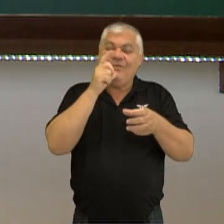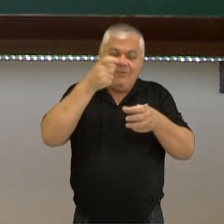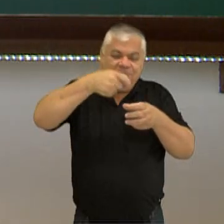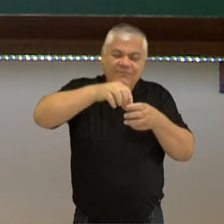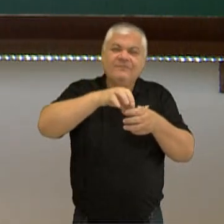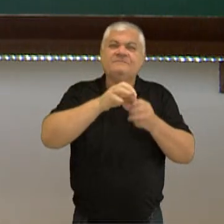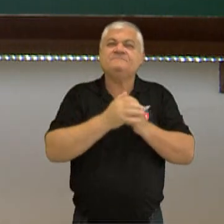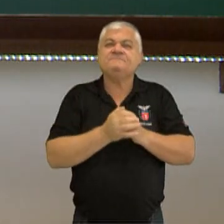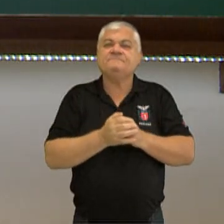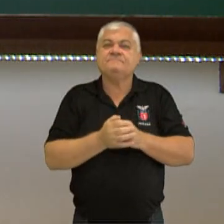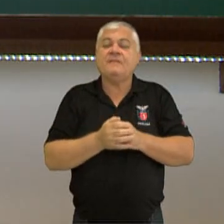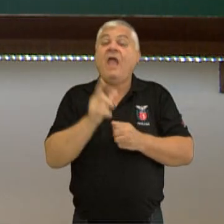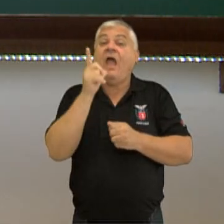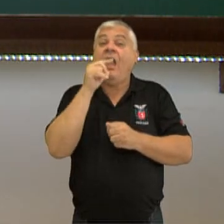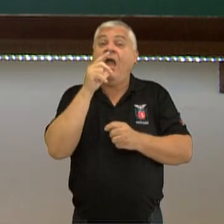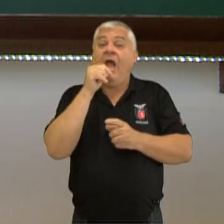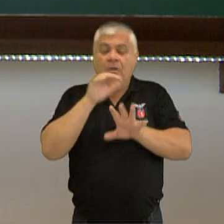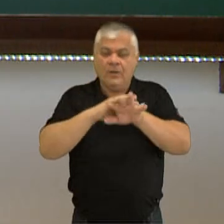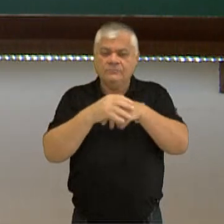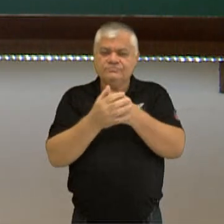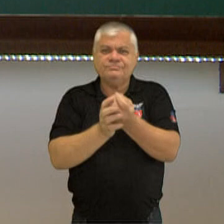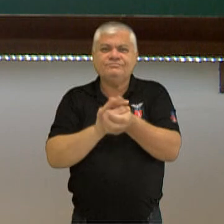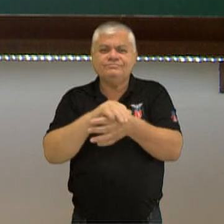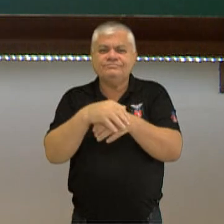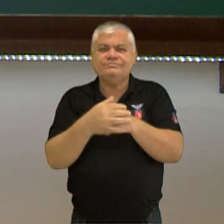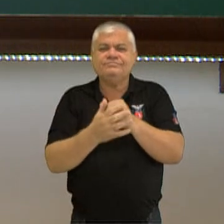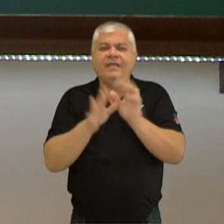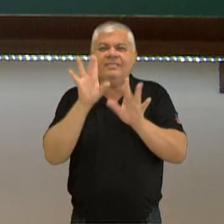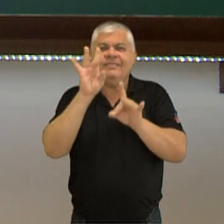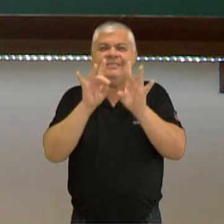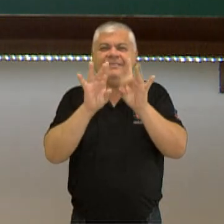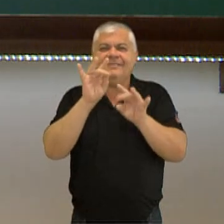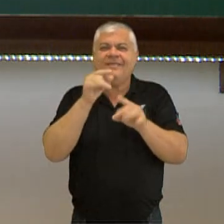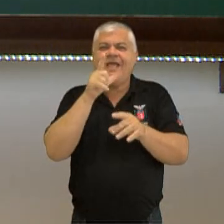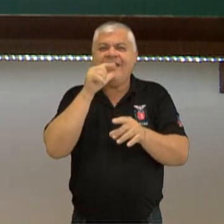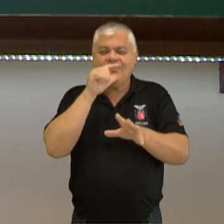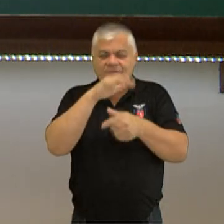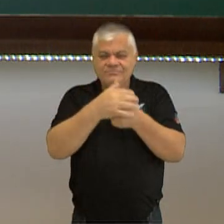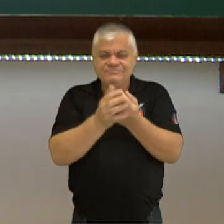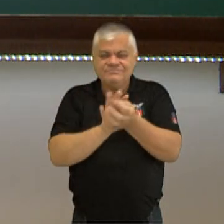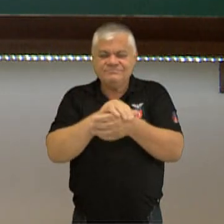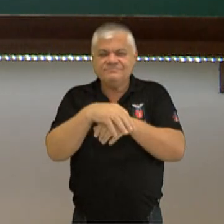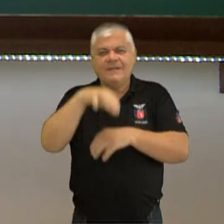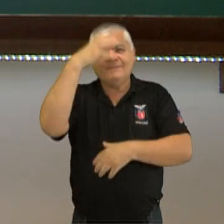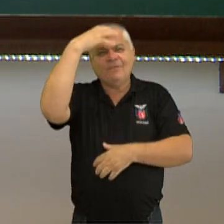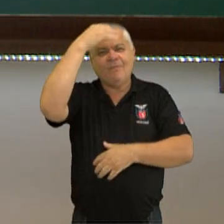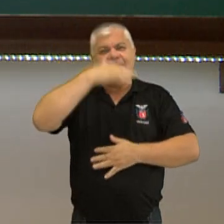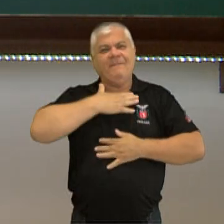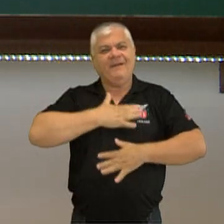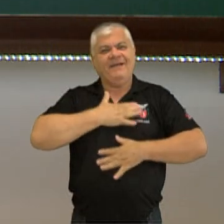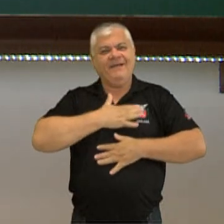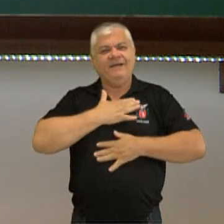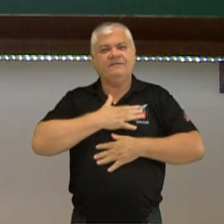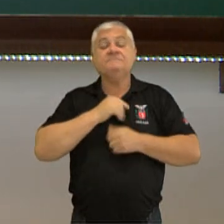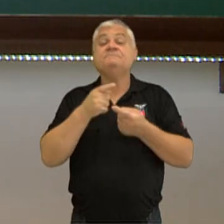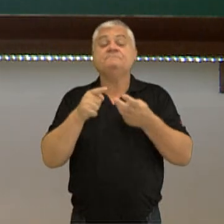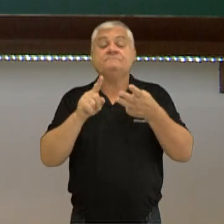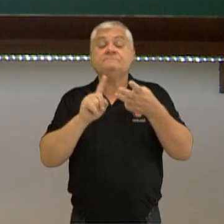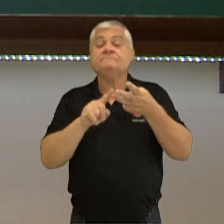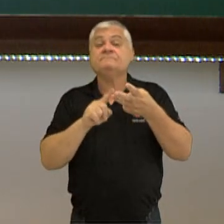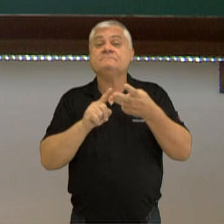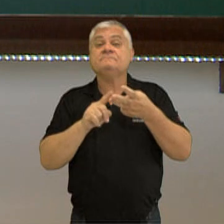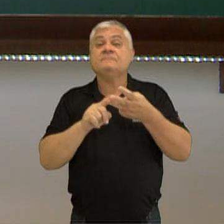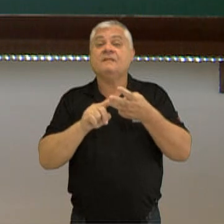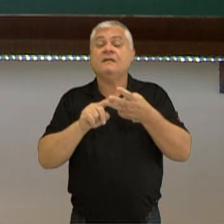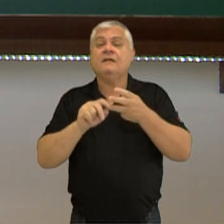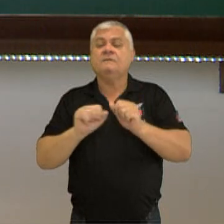para lavar a louça, as mãos, a roupa, tomar banho. E no estado de vapor, né, no estado gasoso,